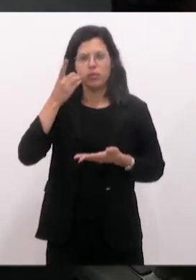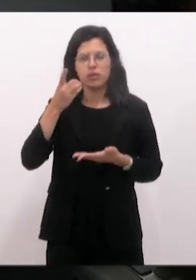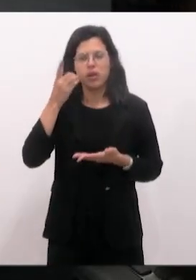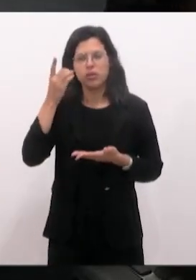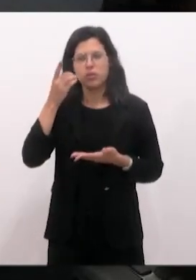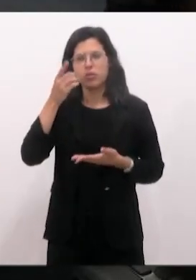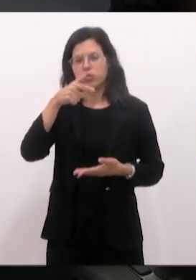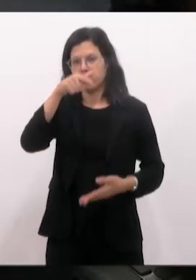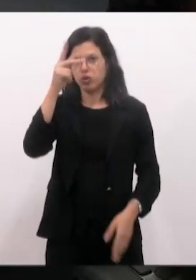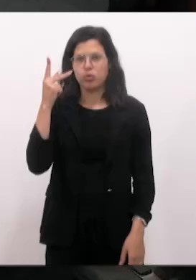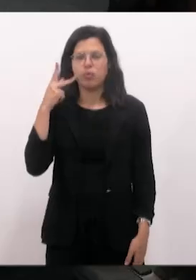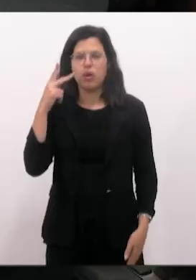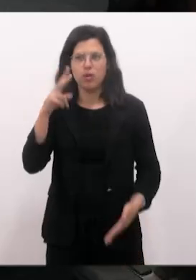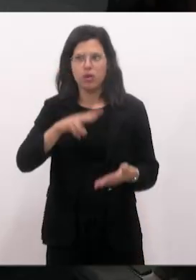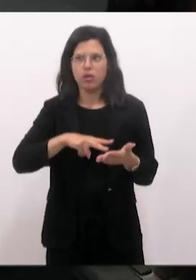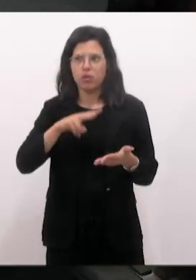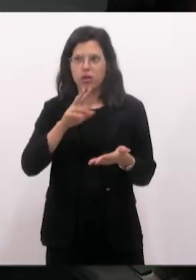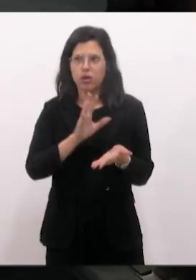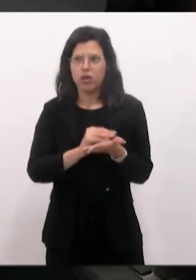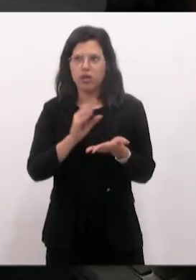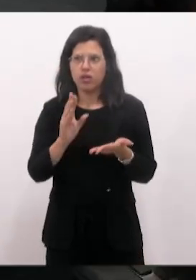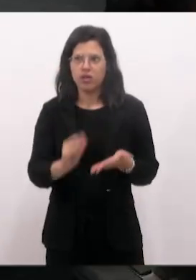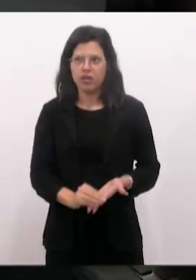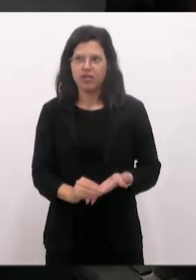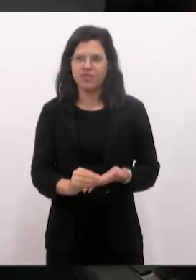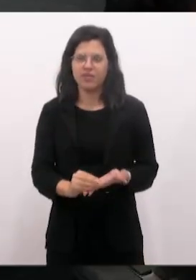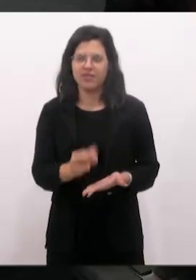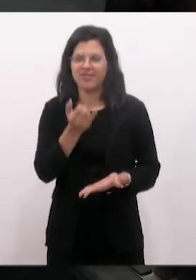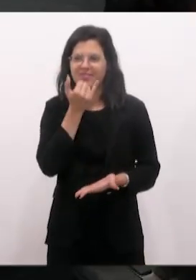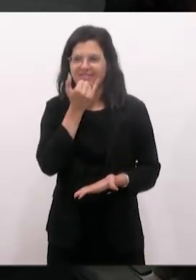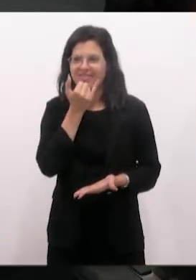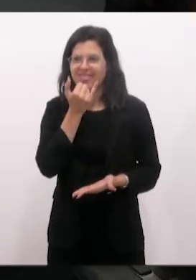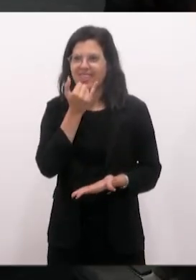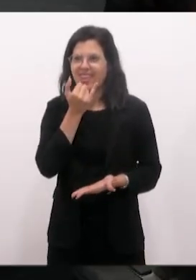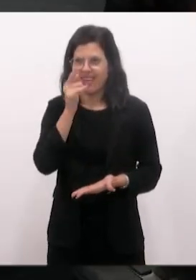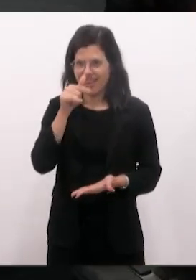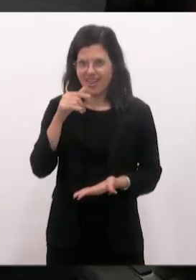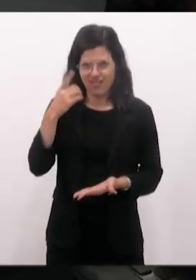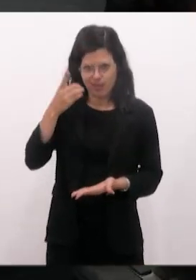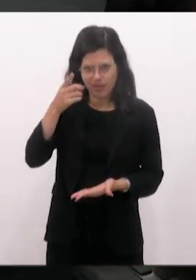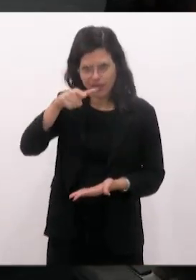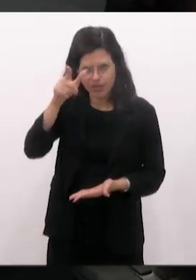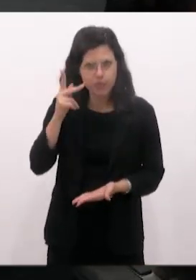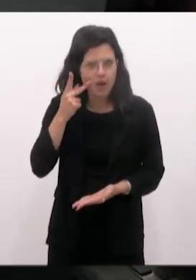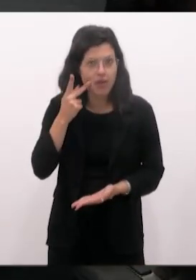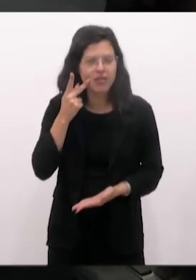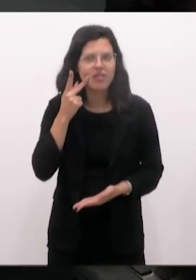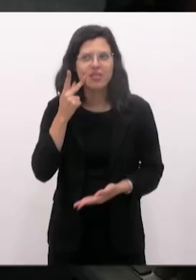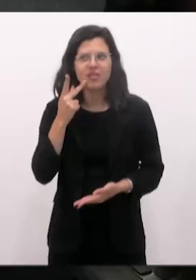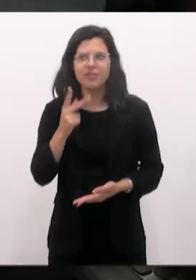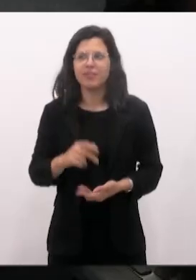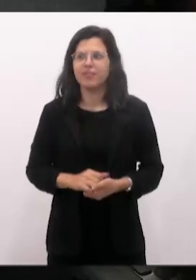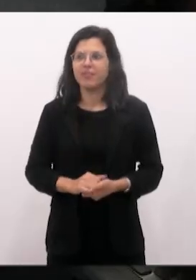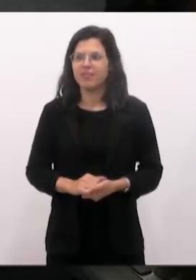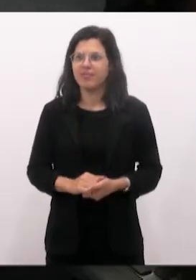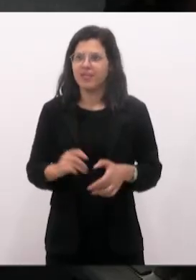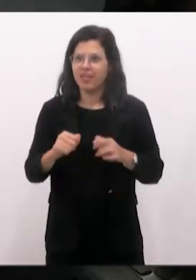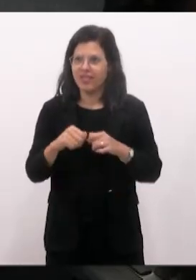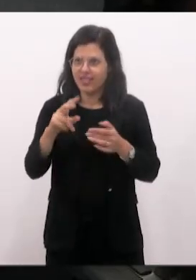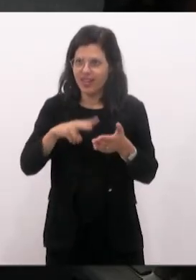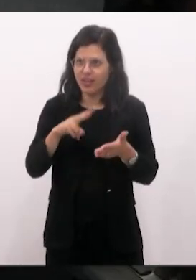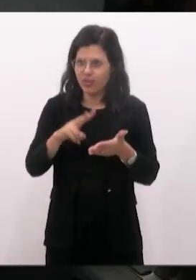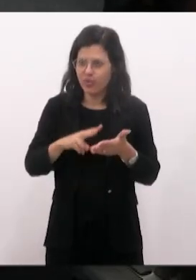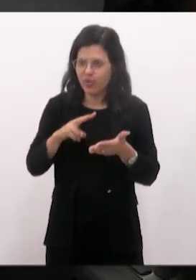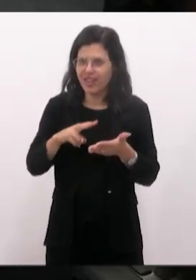senhor deputado Luiz Paulo para fazer o uso da leitura da... perdão, é o Luiz Paulo que vai fazer a leitura? Sim, senhor. Vai fazer a leitura e vai falar